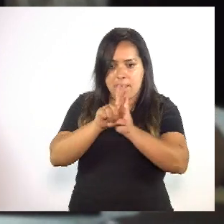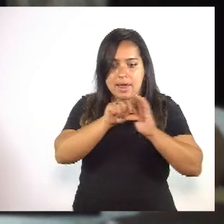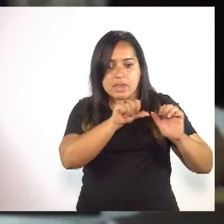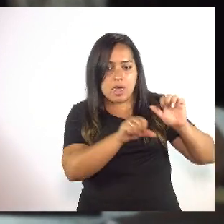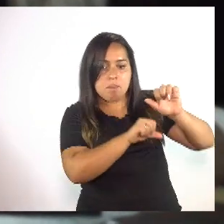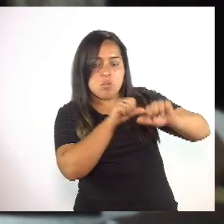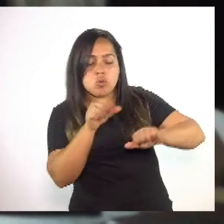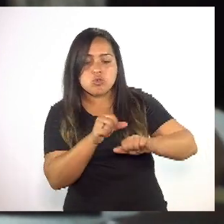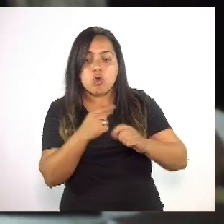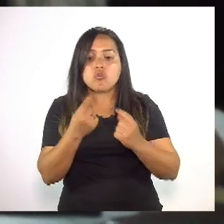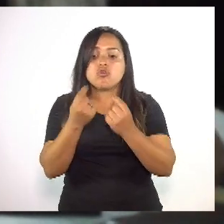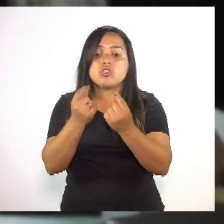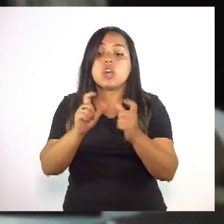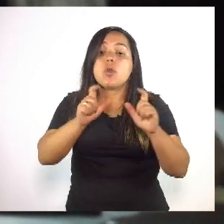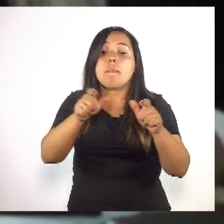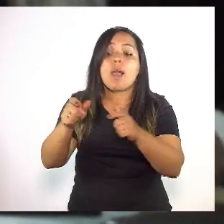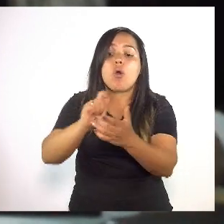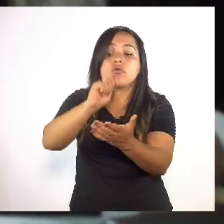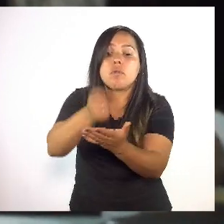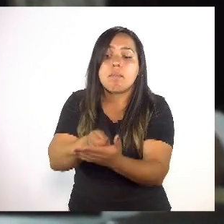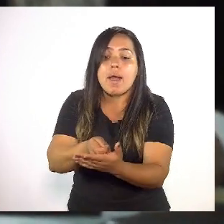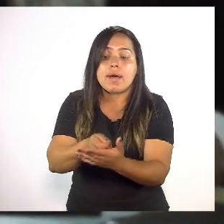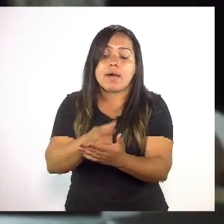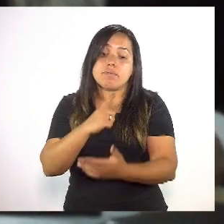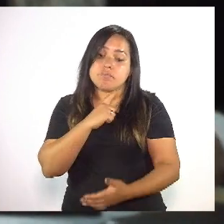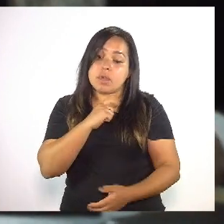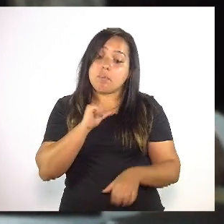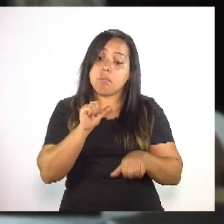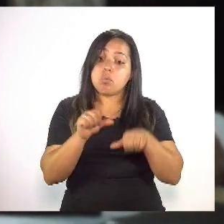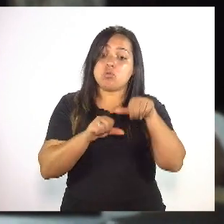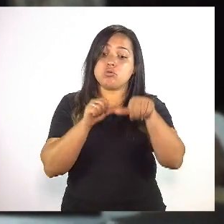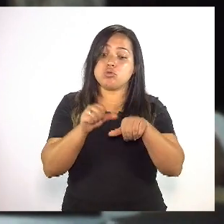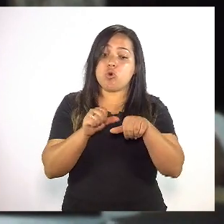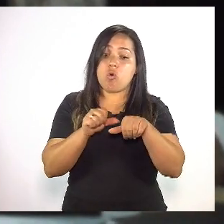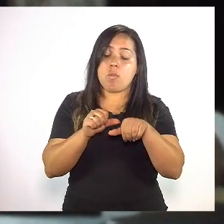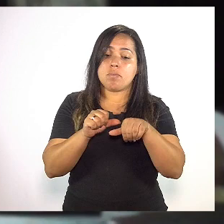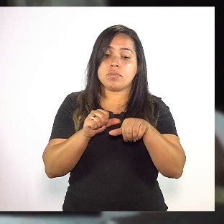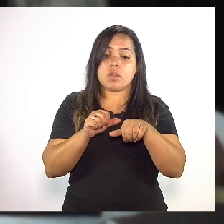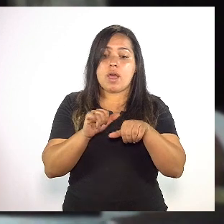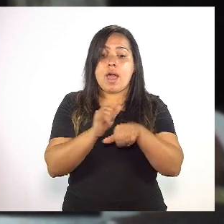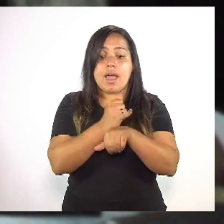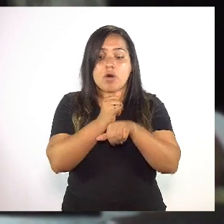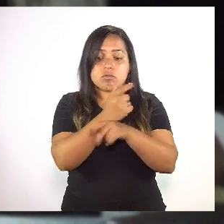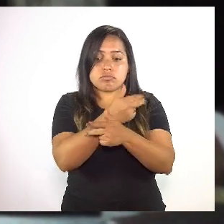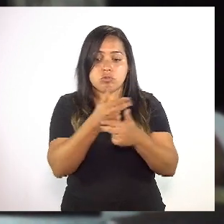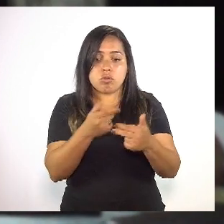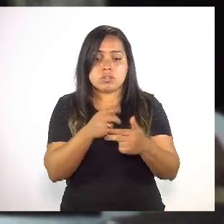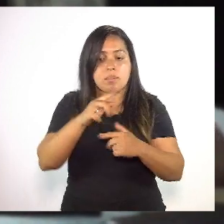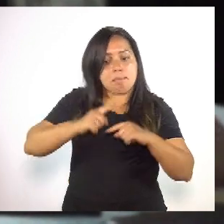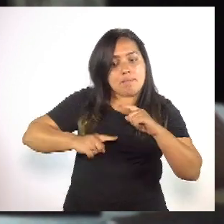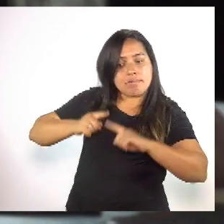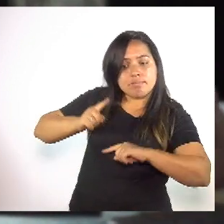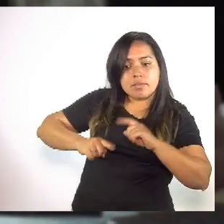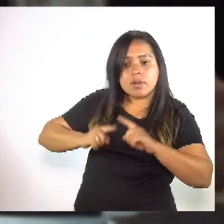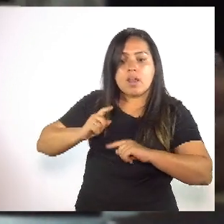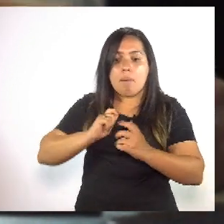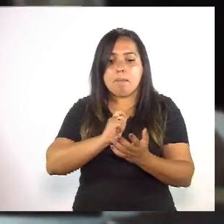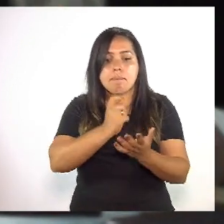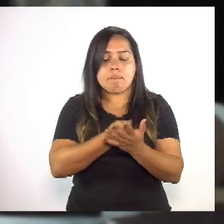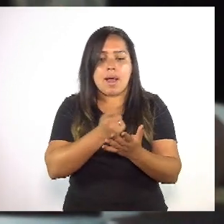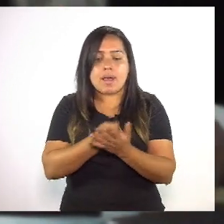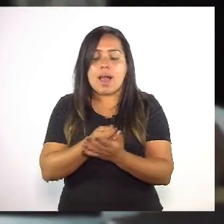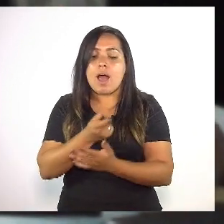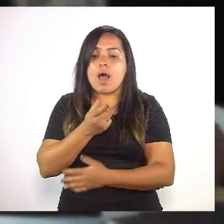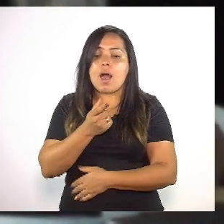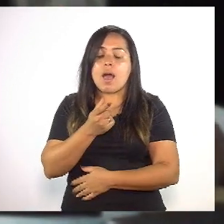de destinações e de coisas a serem aplicadas com recurso do FECP. O Executivo, proativamente, por mais que a